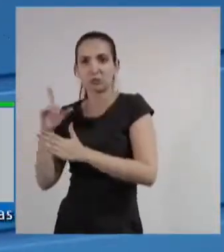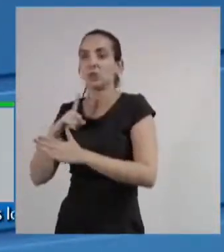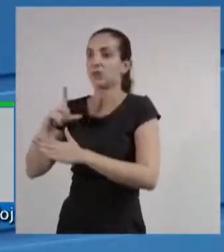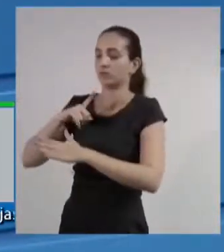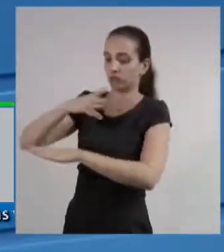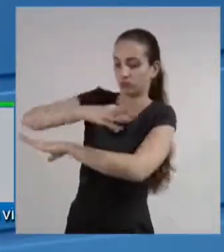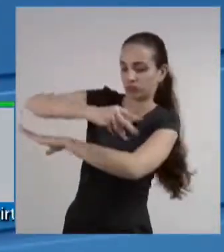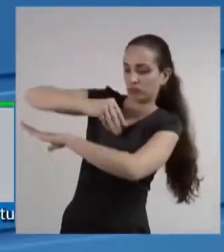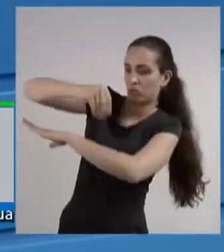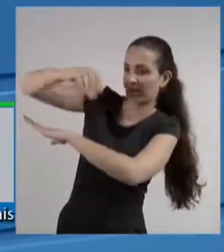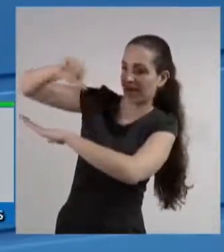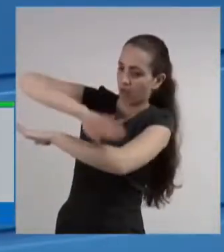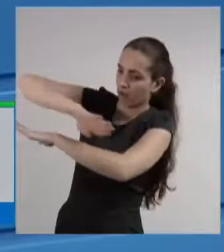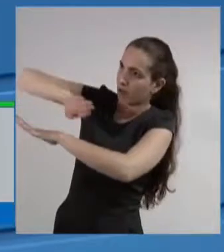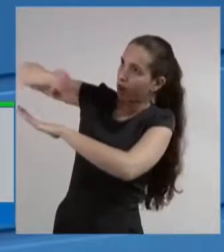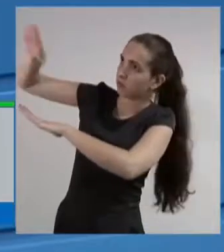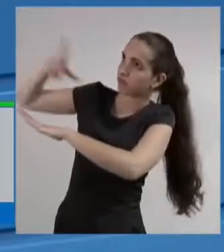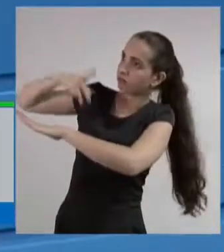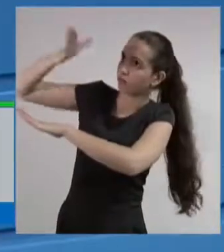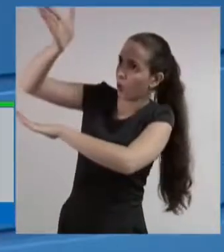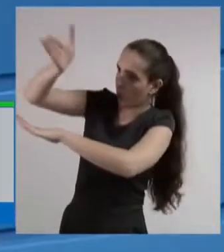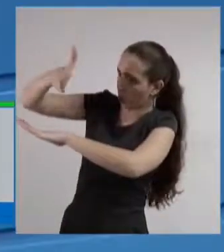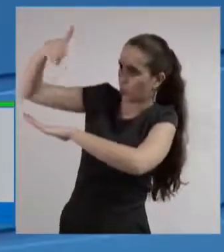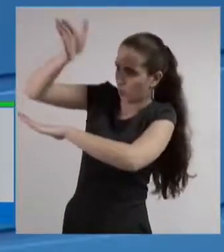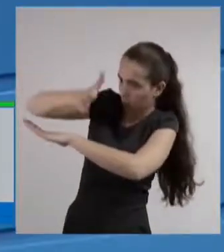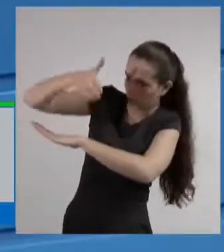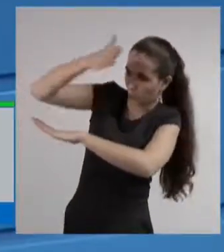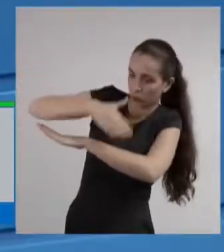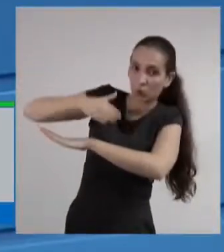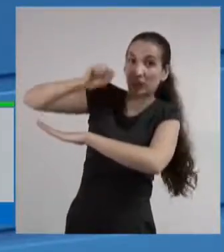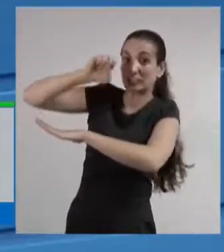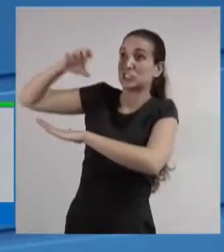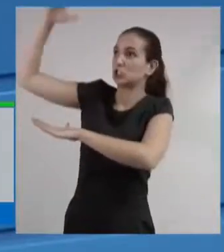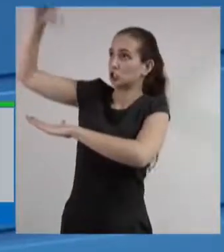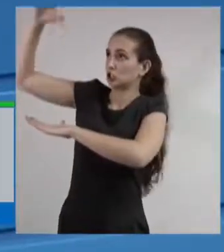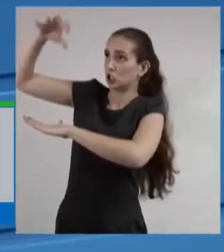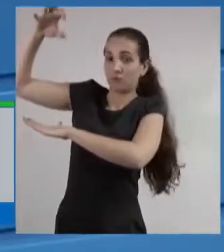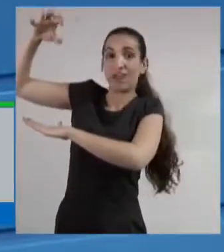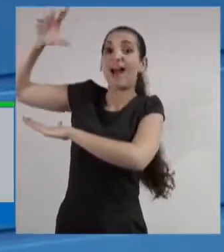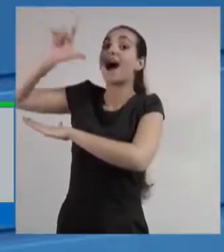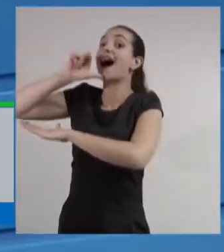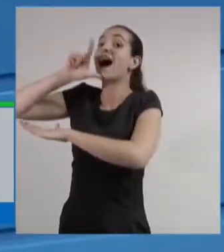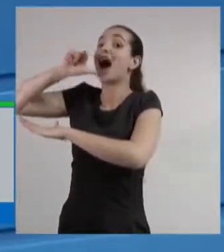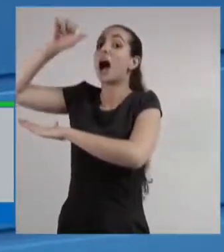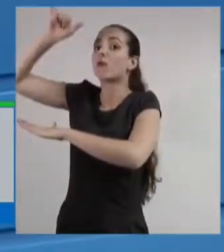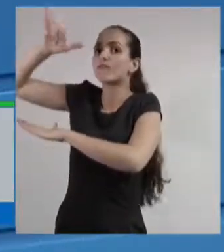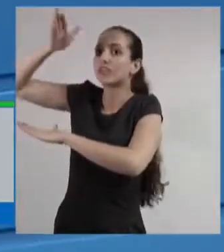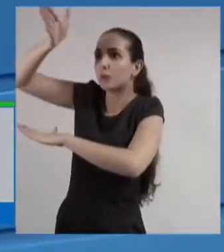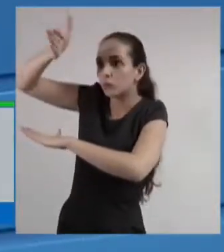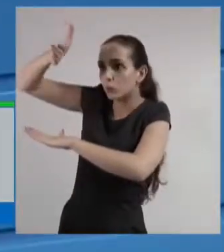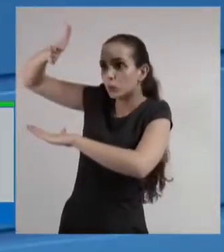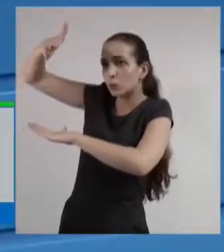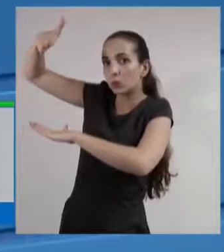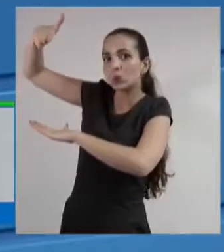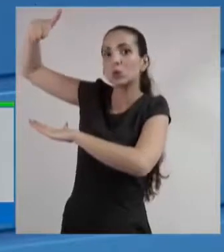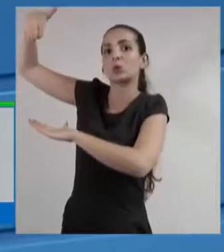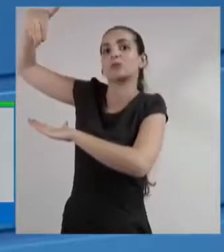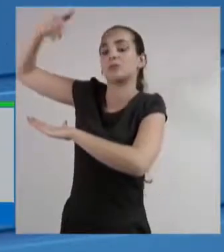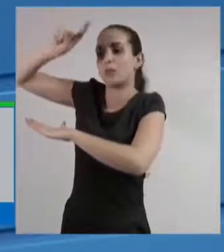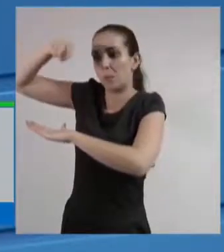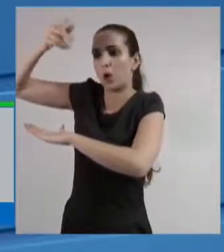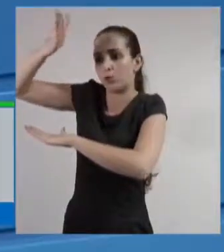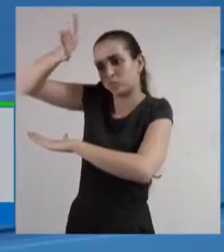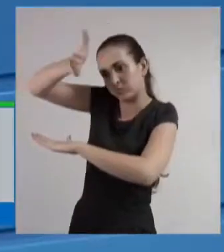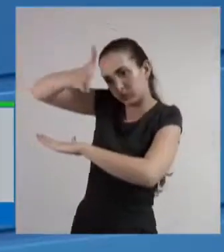turismo. Acabou. Nós não podemos deixar acabar bonito. E aí eu acho que, para fazer isso, está acontecendo